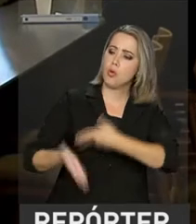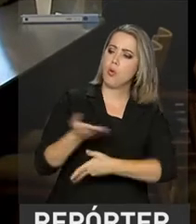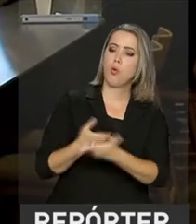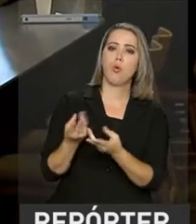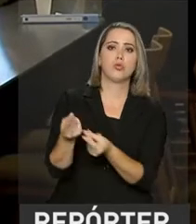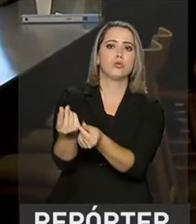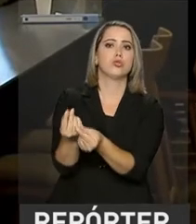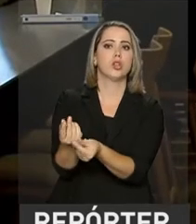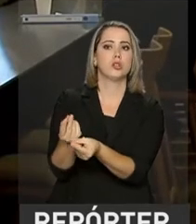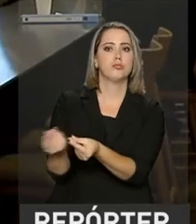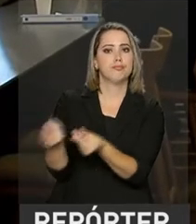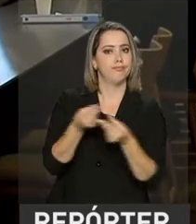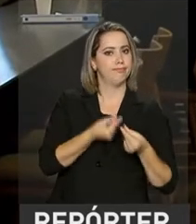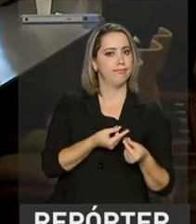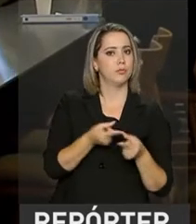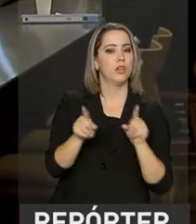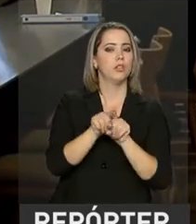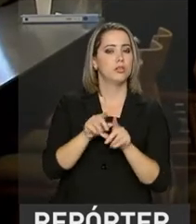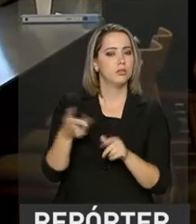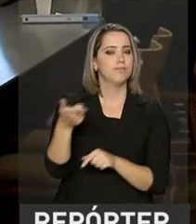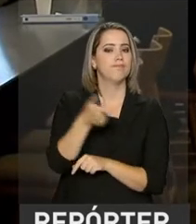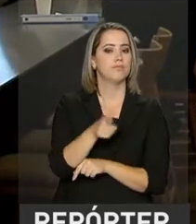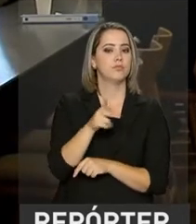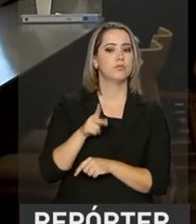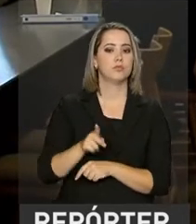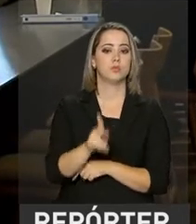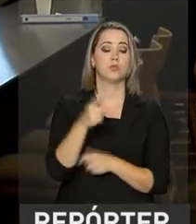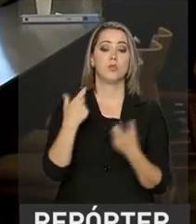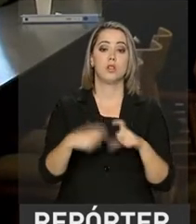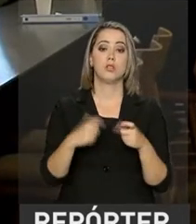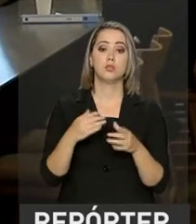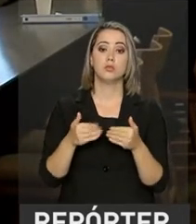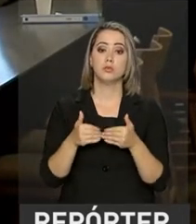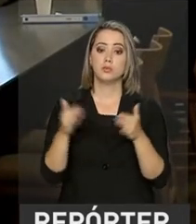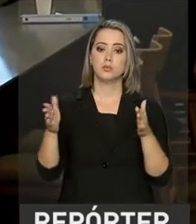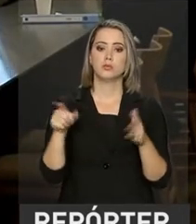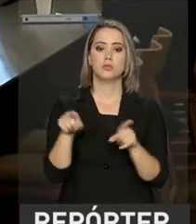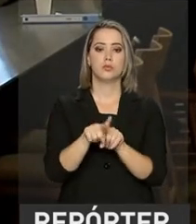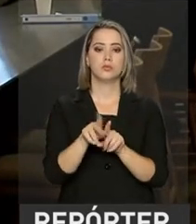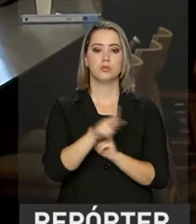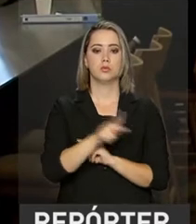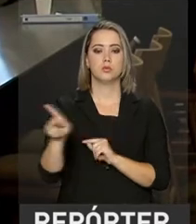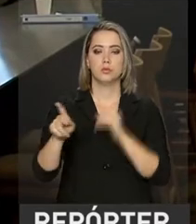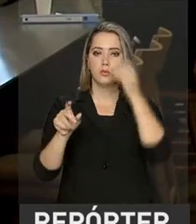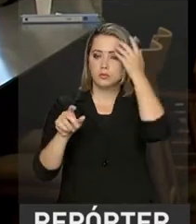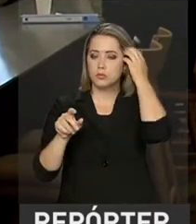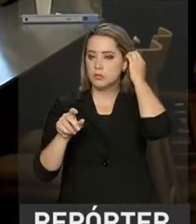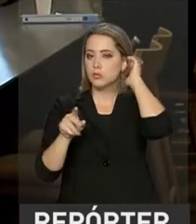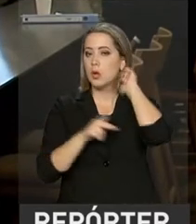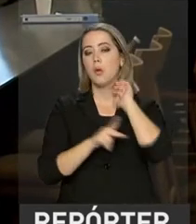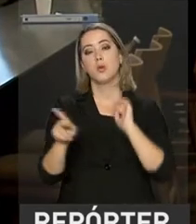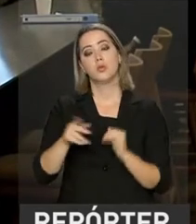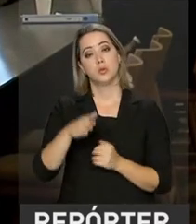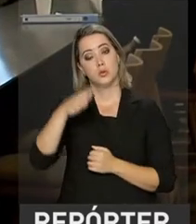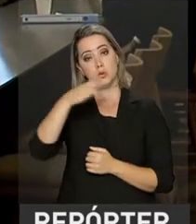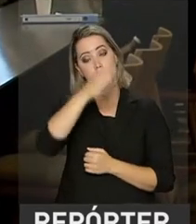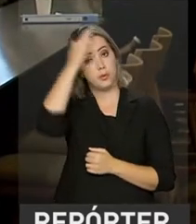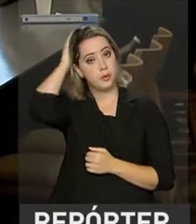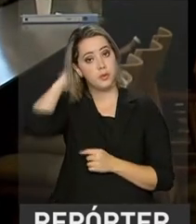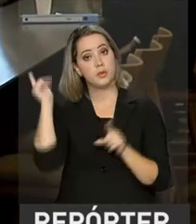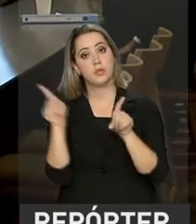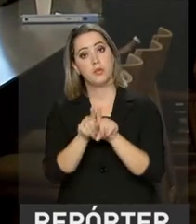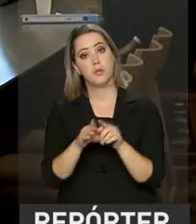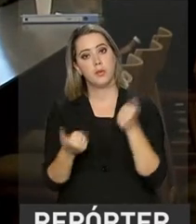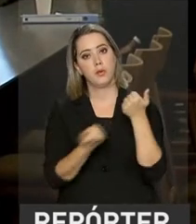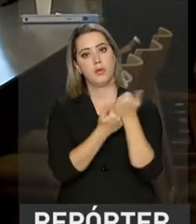encontro como aqui na inauguração da japan house onde o presidente michel temer eo vice primeiro ministro taro aso tiveram uma